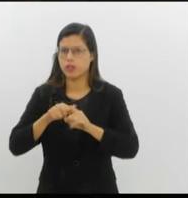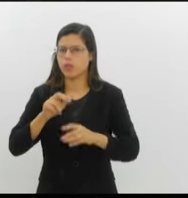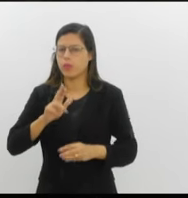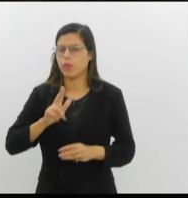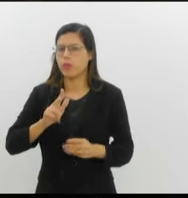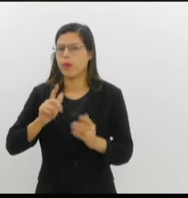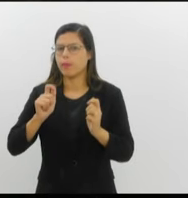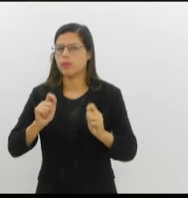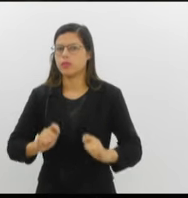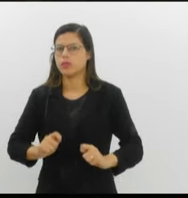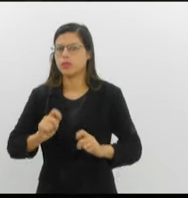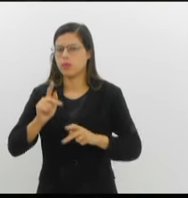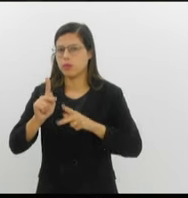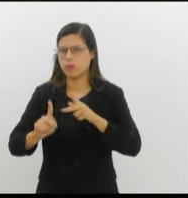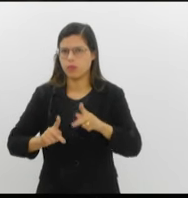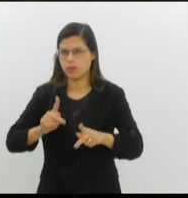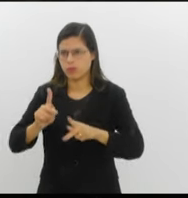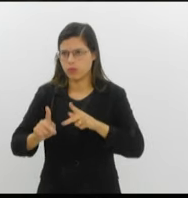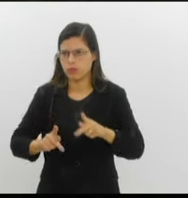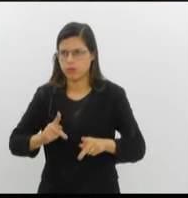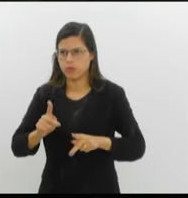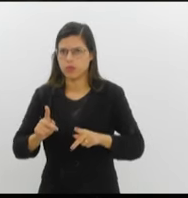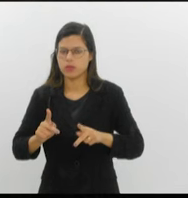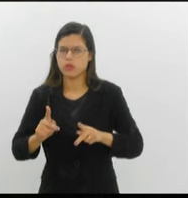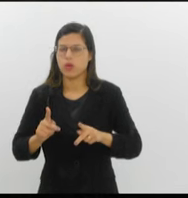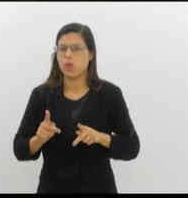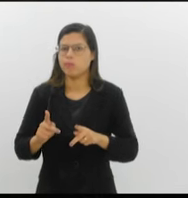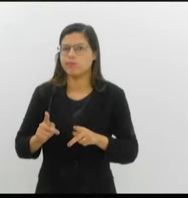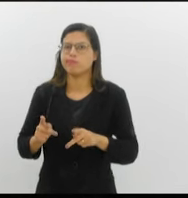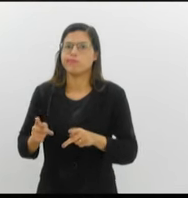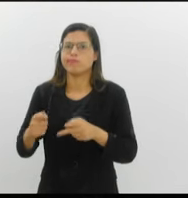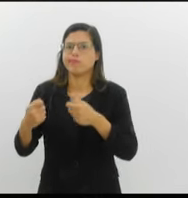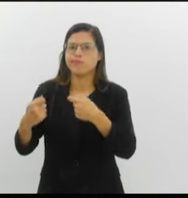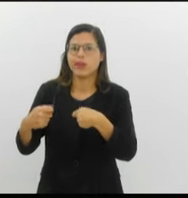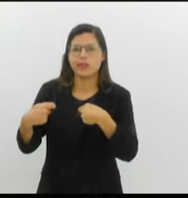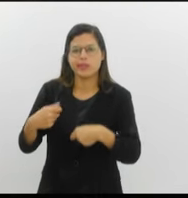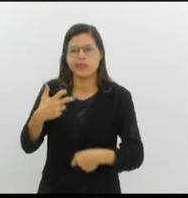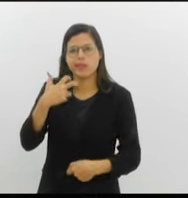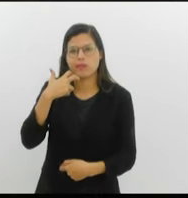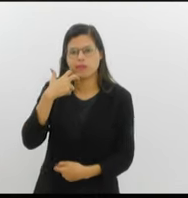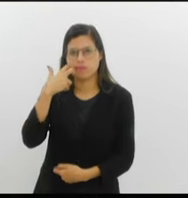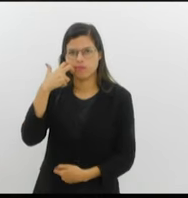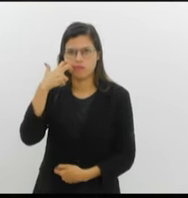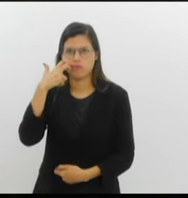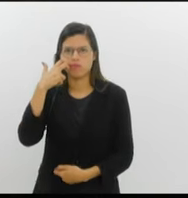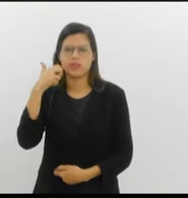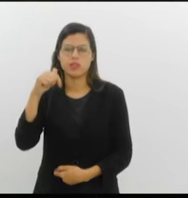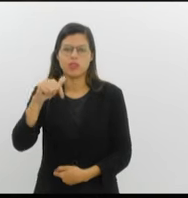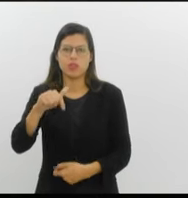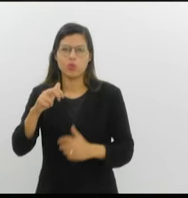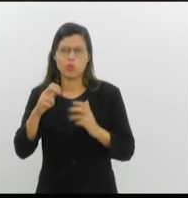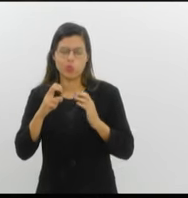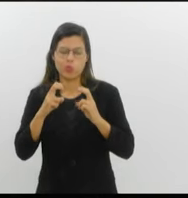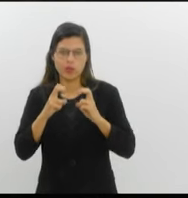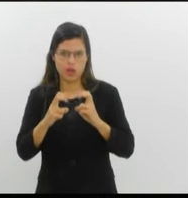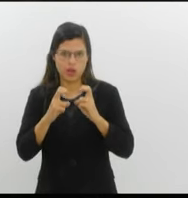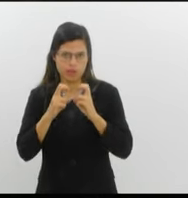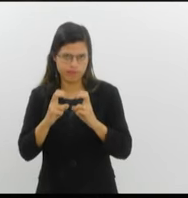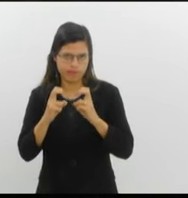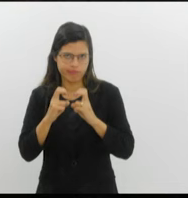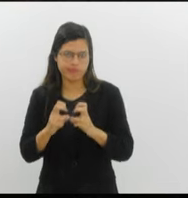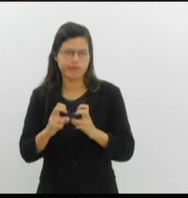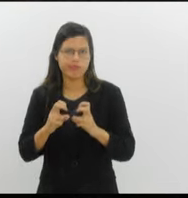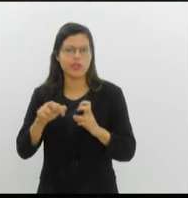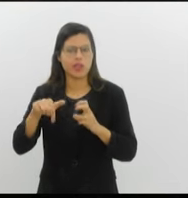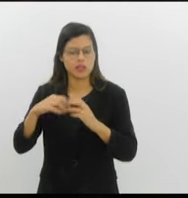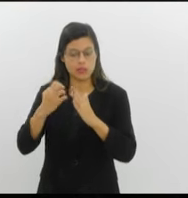população passar pelo constrangimento constante dessa supervia. Esse grupo